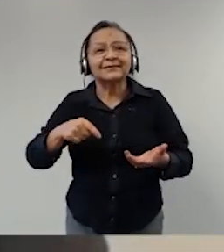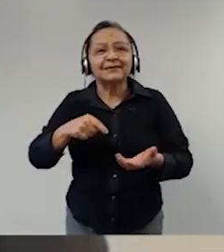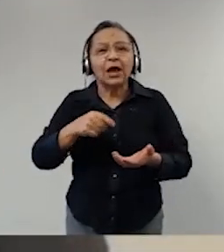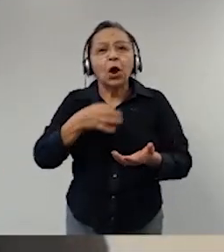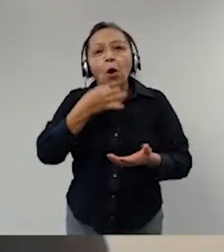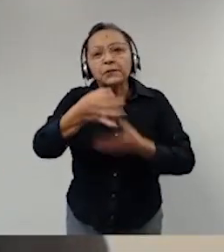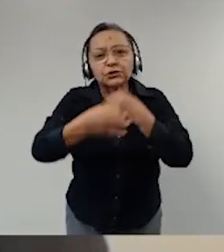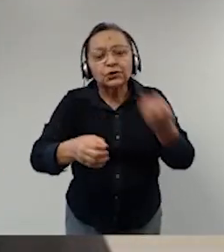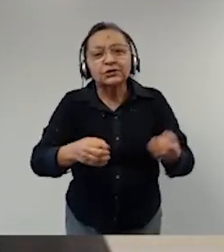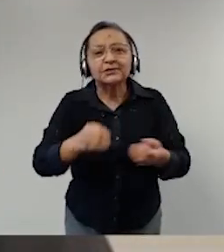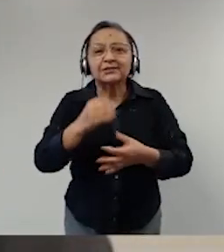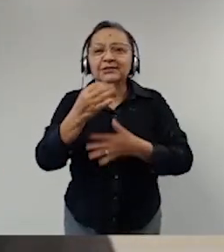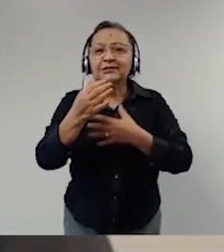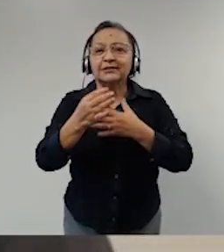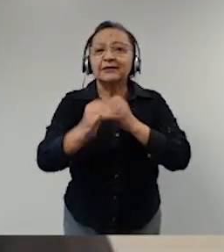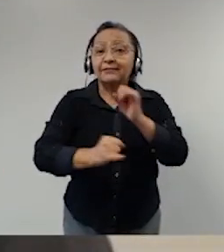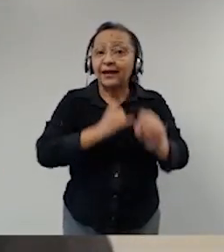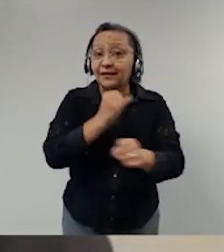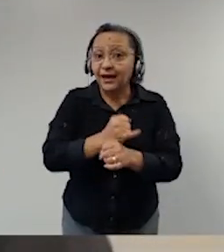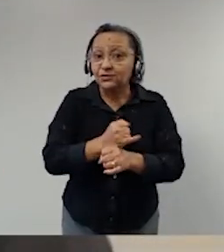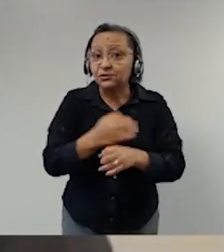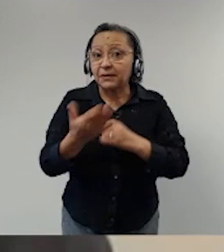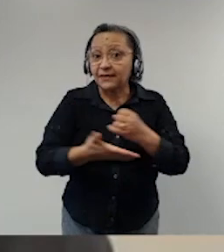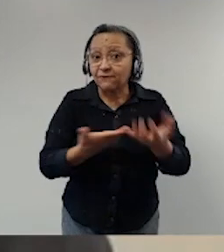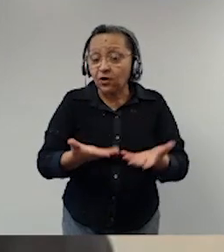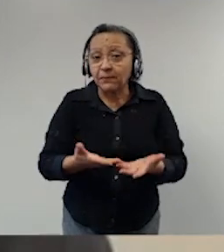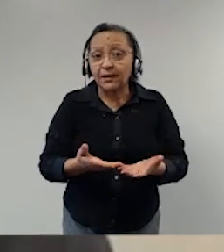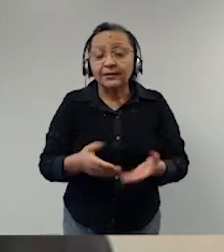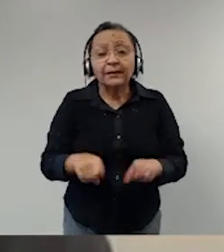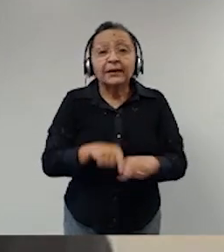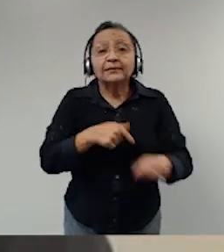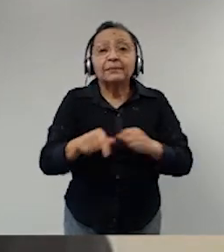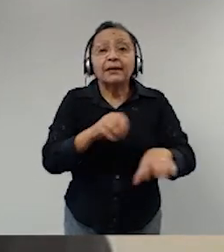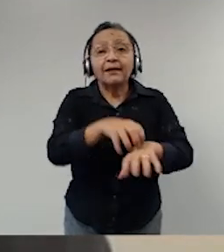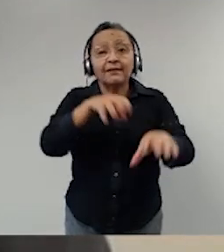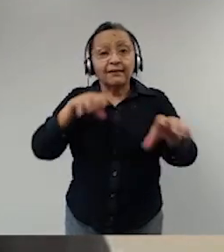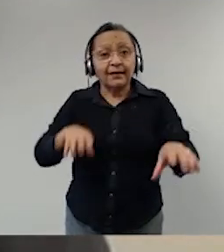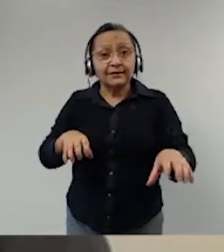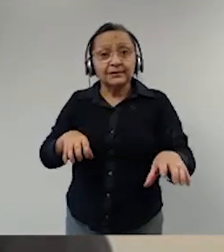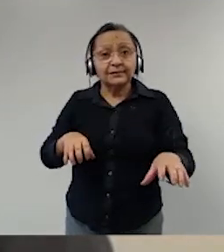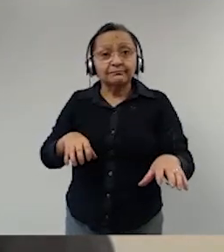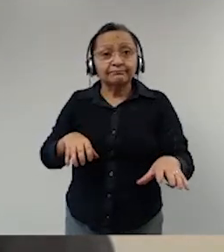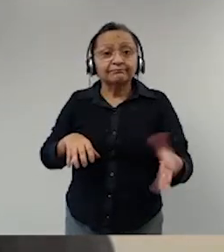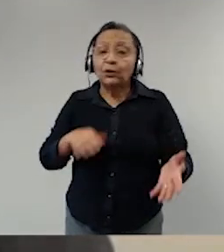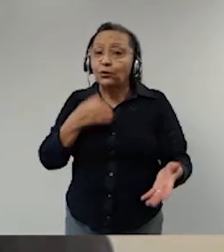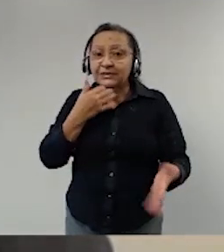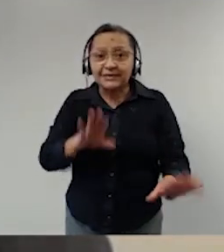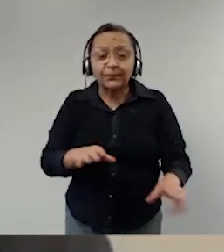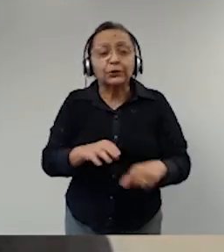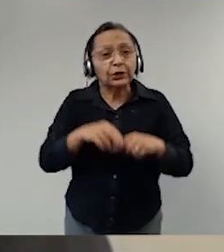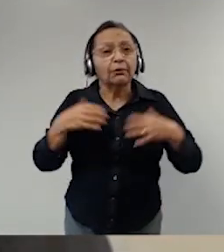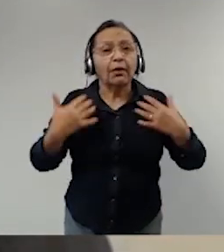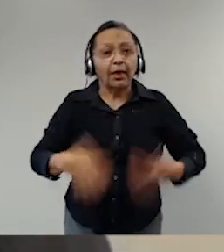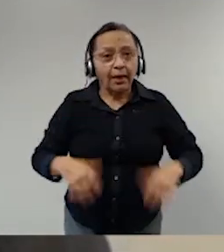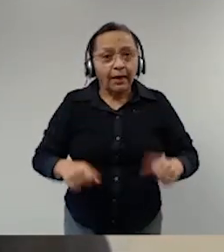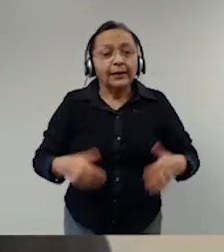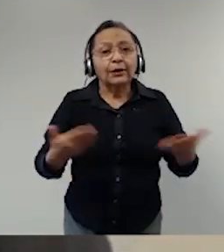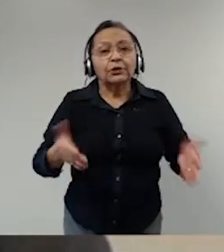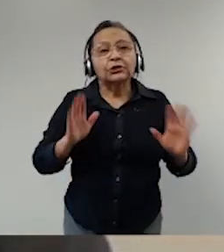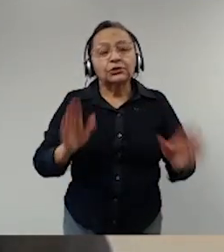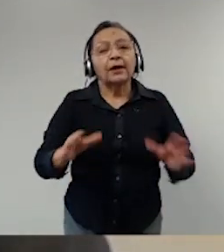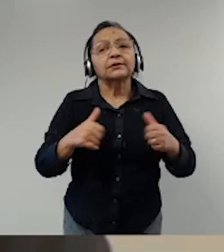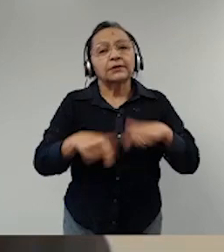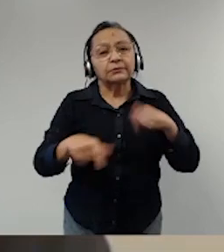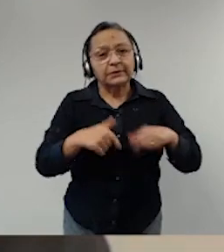de trabalho à distância, e a verdade é que conseguimos permanecer em casa 2 meses e meio, porque embora o confinamento tenha